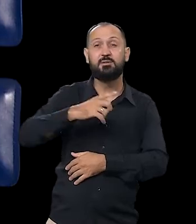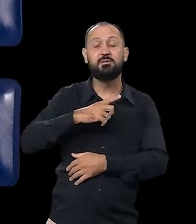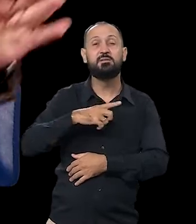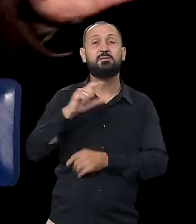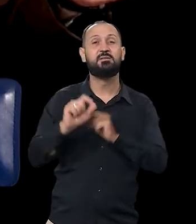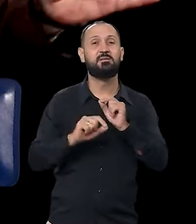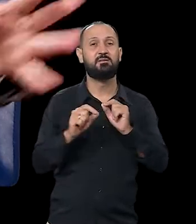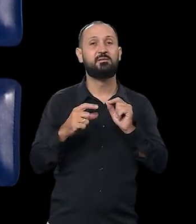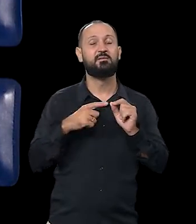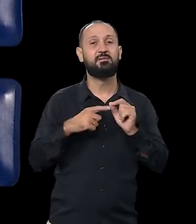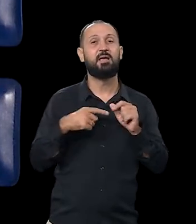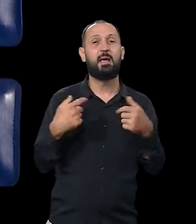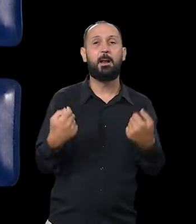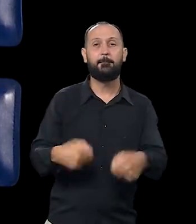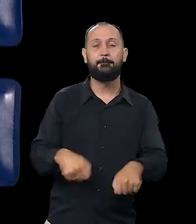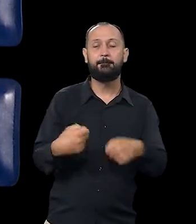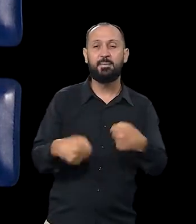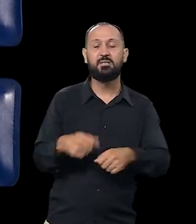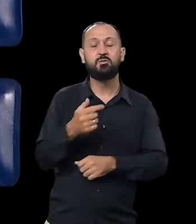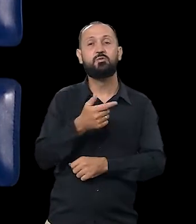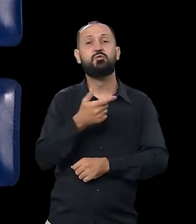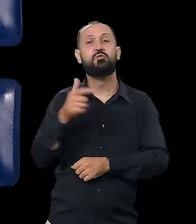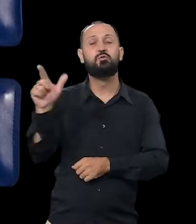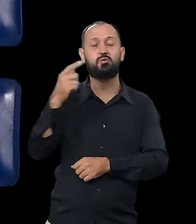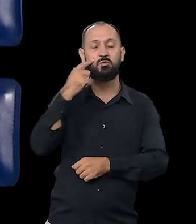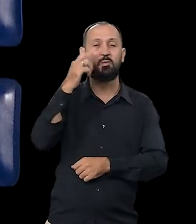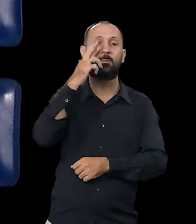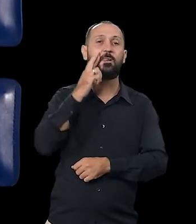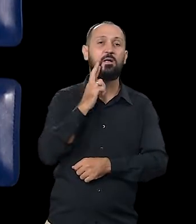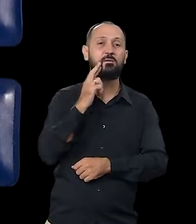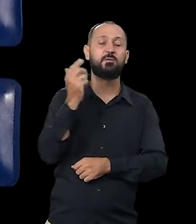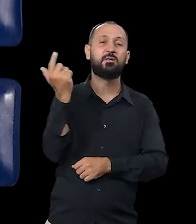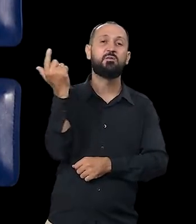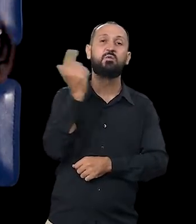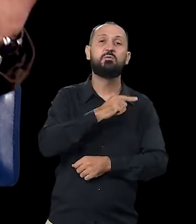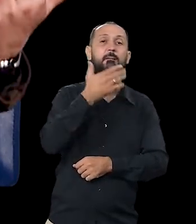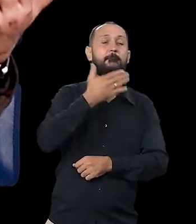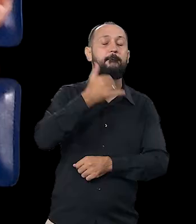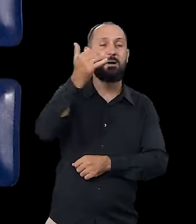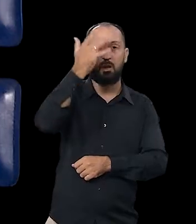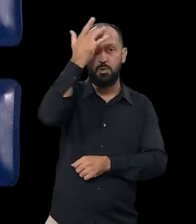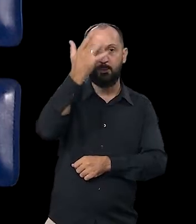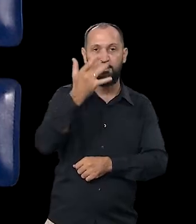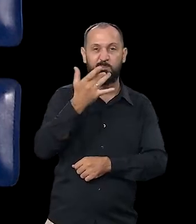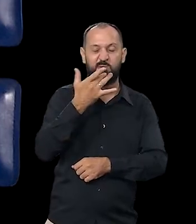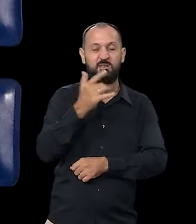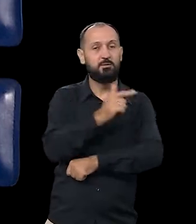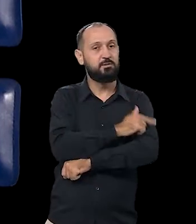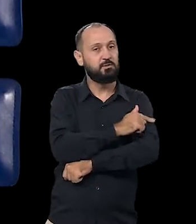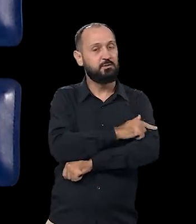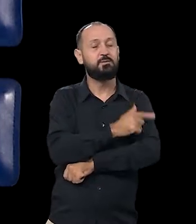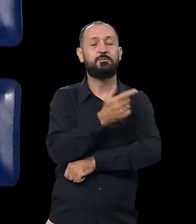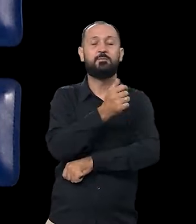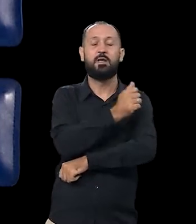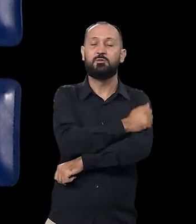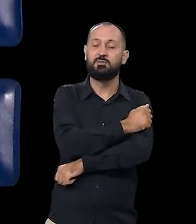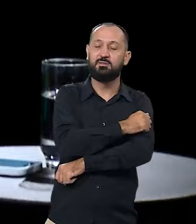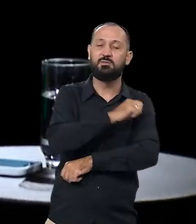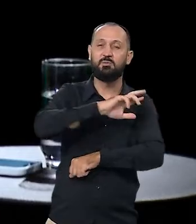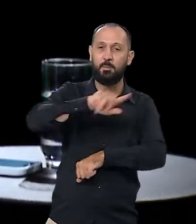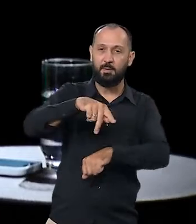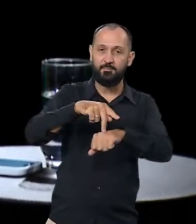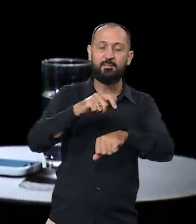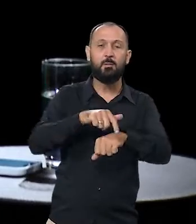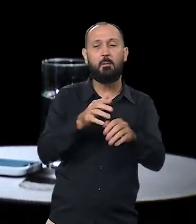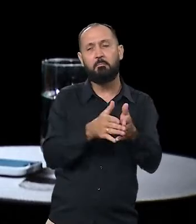brasileira, ela carece de outros Riedels para a gente melhorar o perfil de gestão de administração do nosso país.